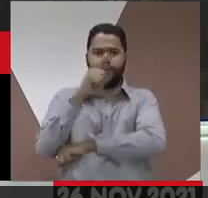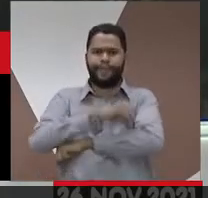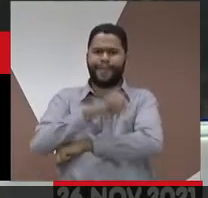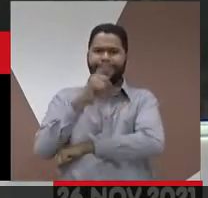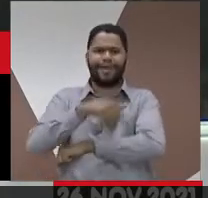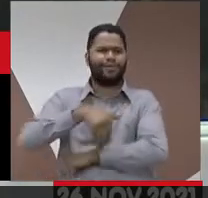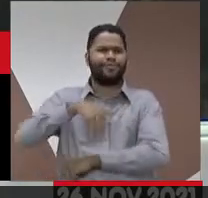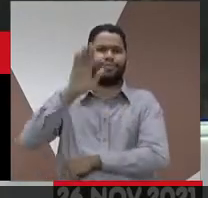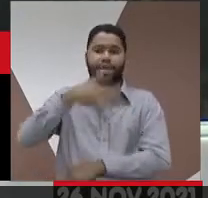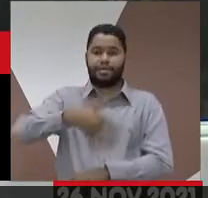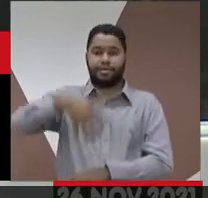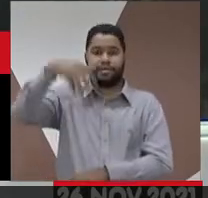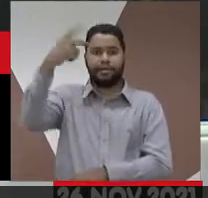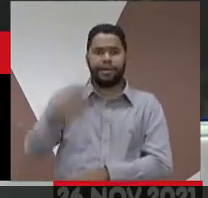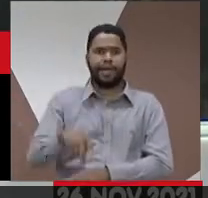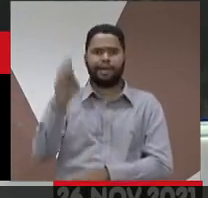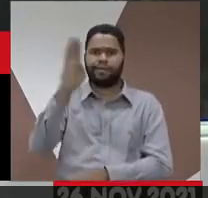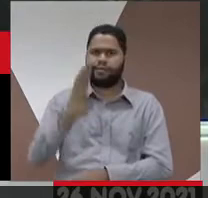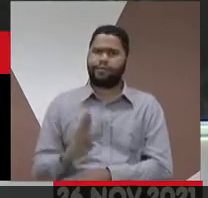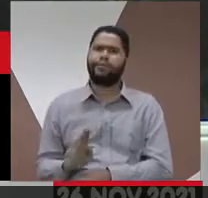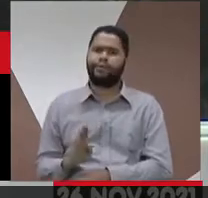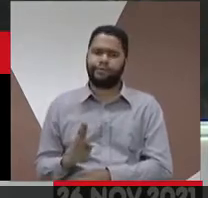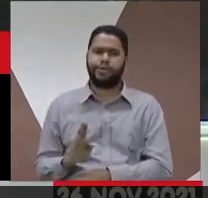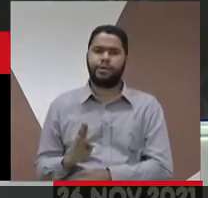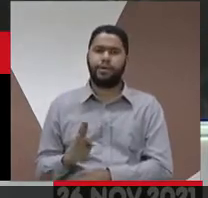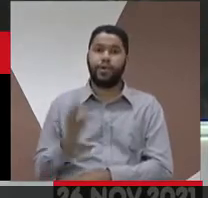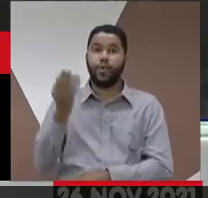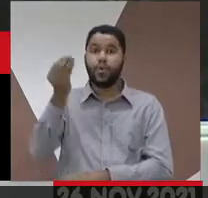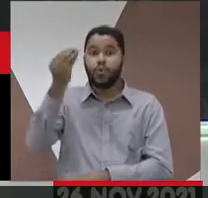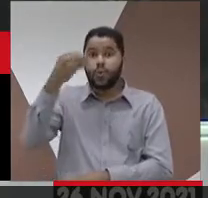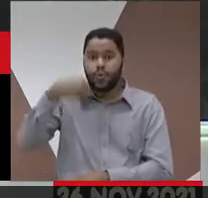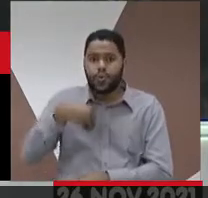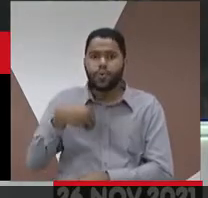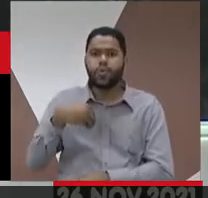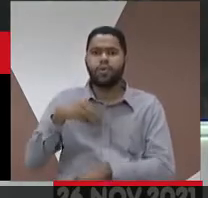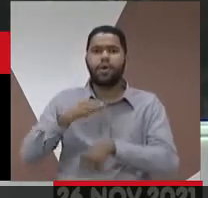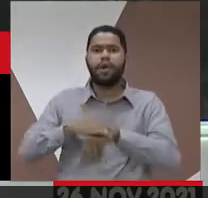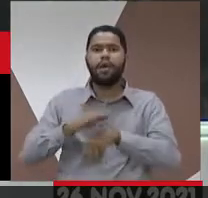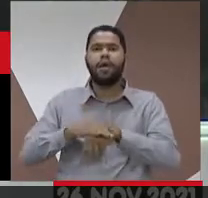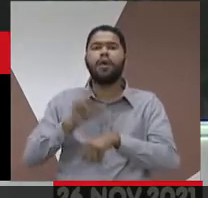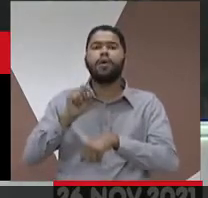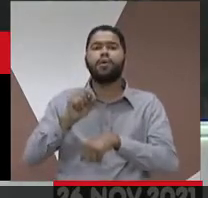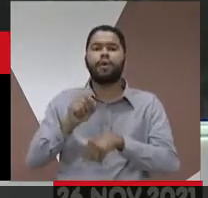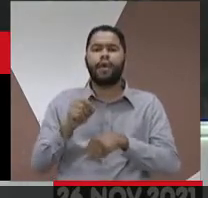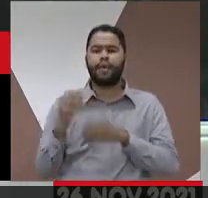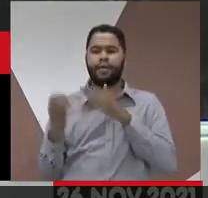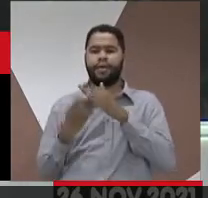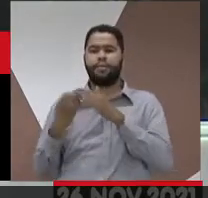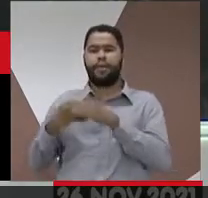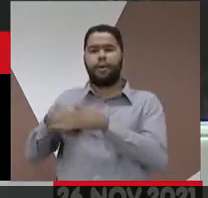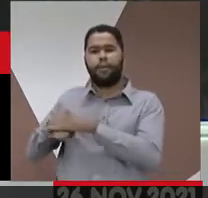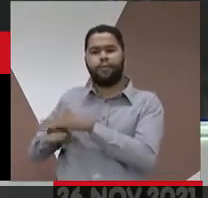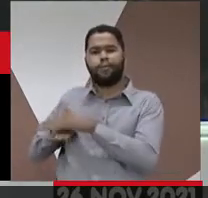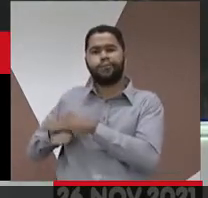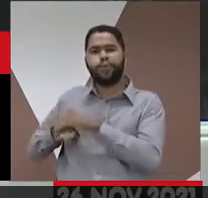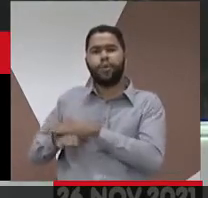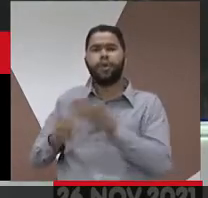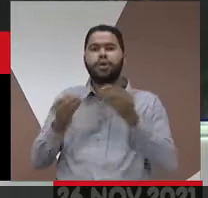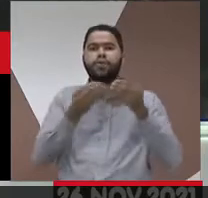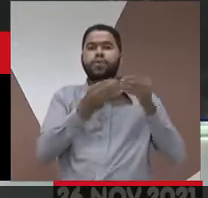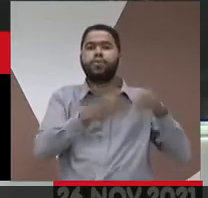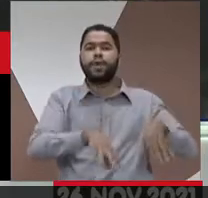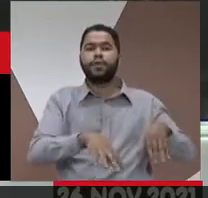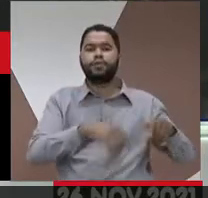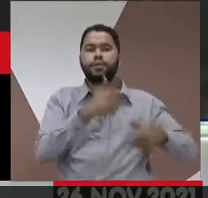caro do Brasil. Então, é uma obra que o lucro vai para o bolso da concessionária e o prejuízo vai para o bolso